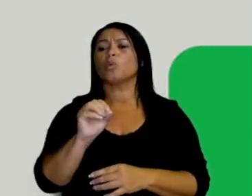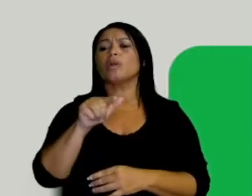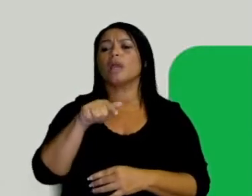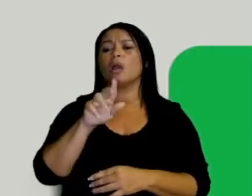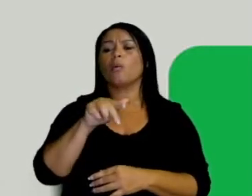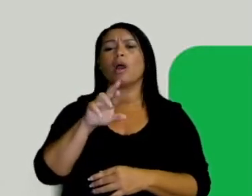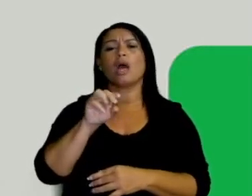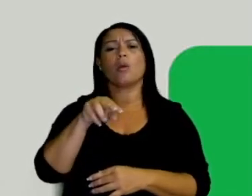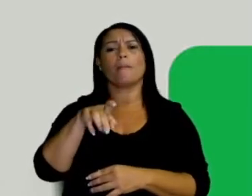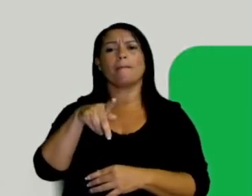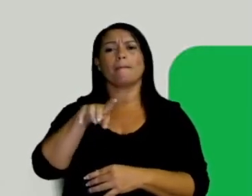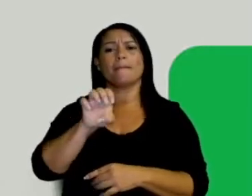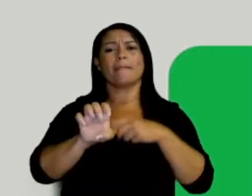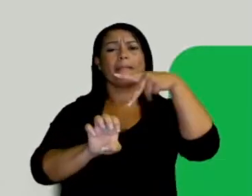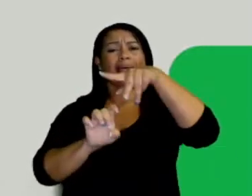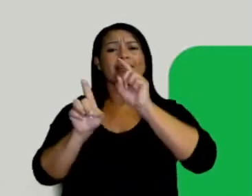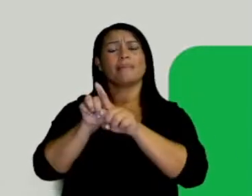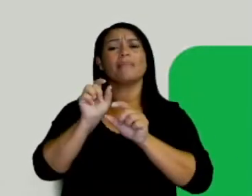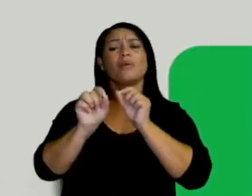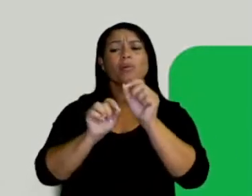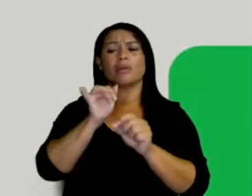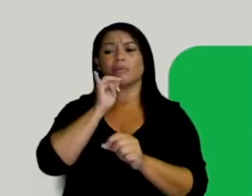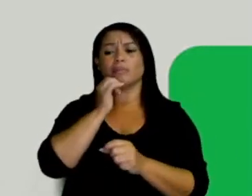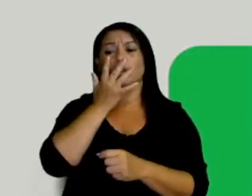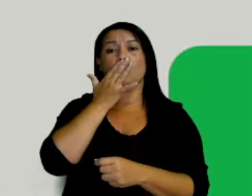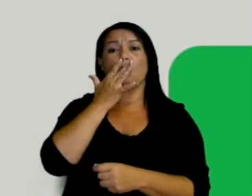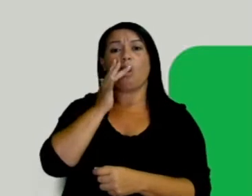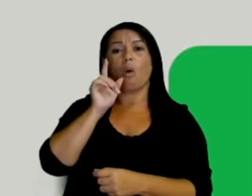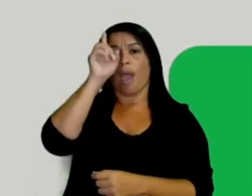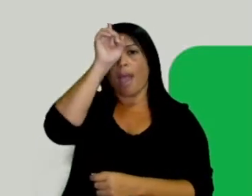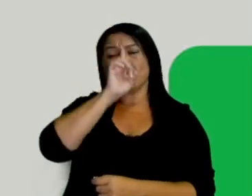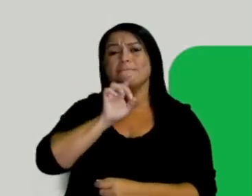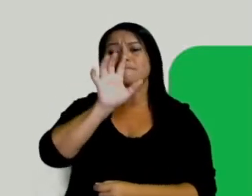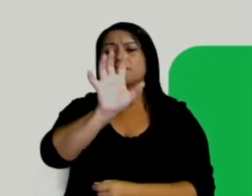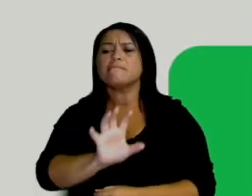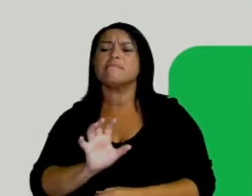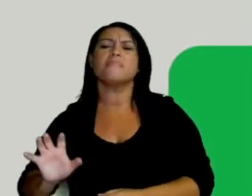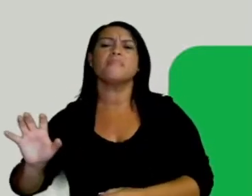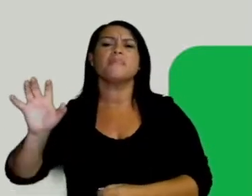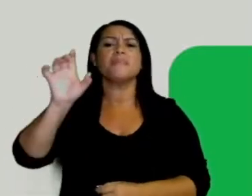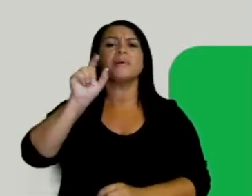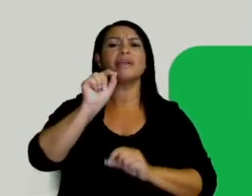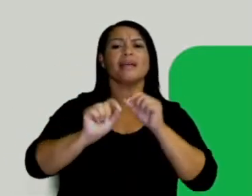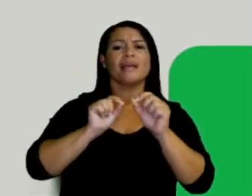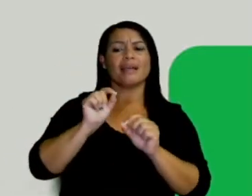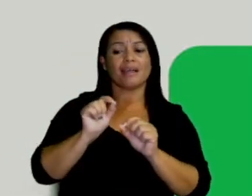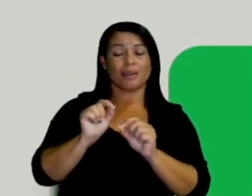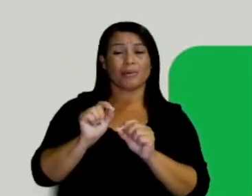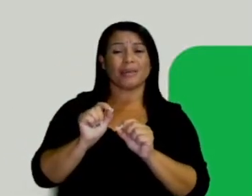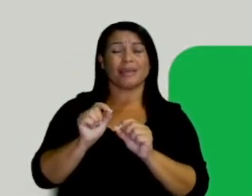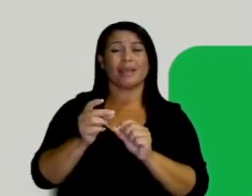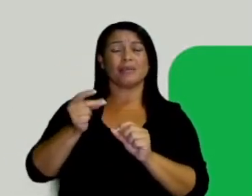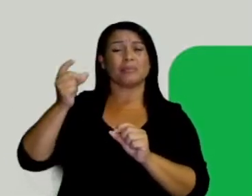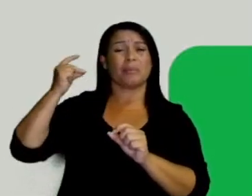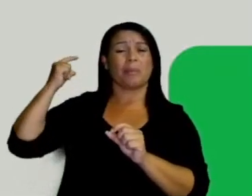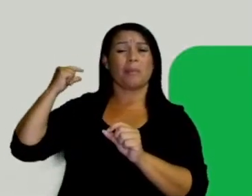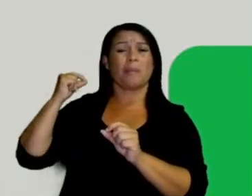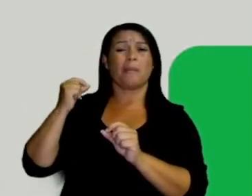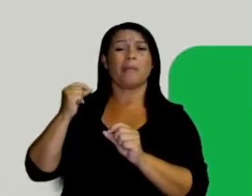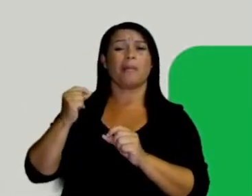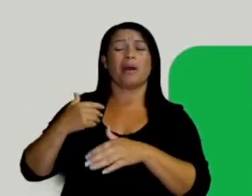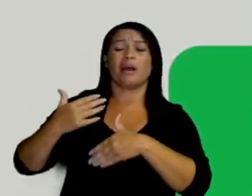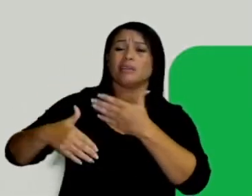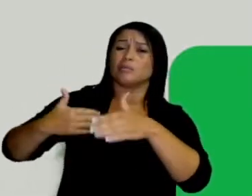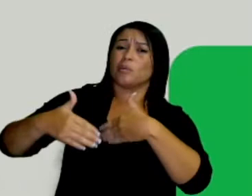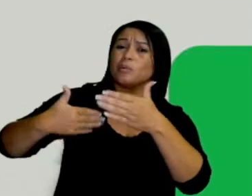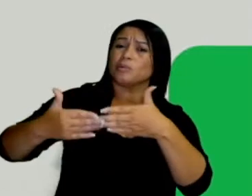pré-cambriana, e as áreas mais claras aí com a cor amarela retratam aí regiões mais recentes de bacias sedimentares que foram produzidas ao